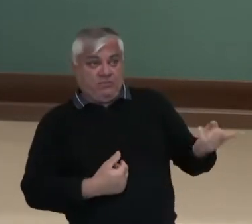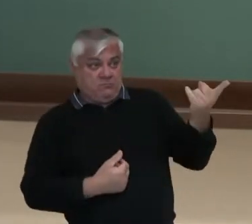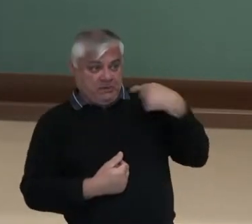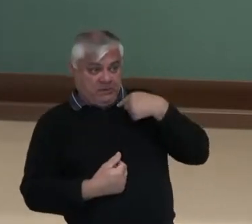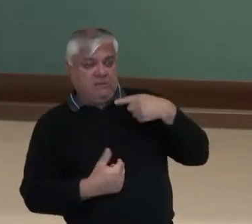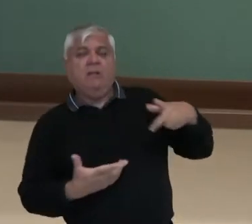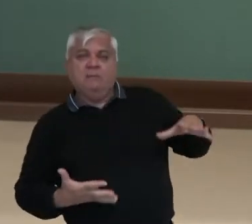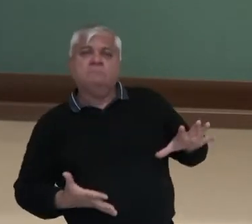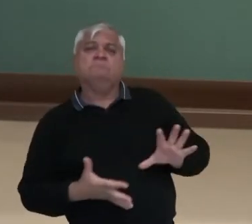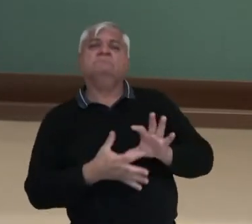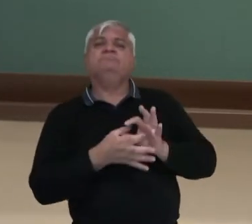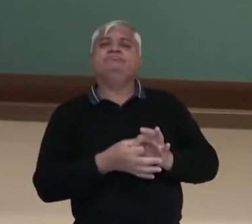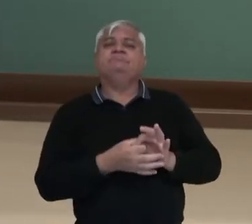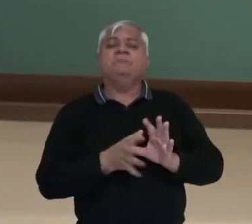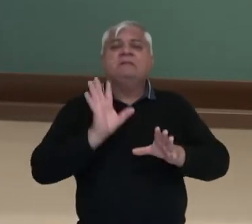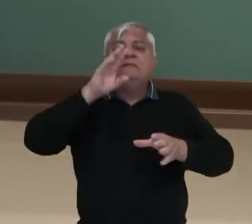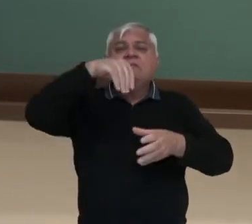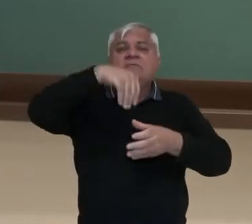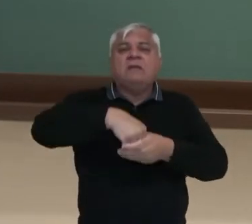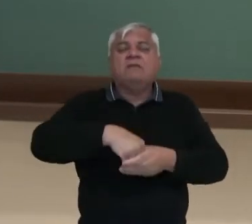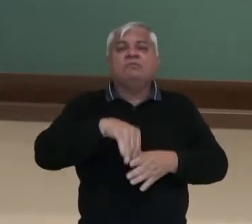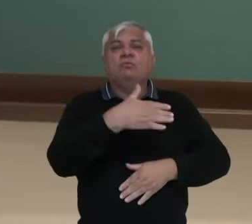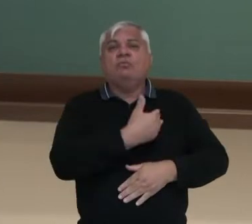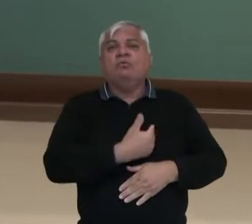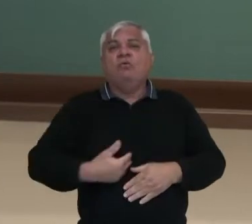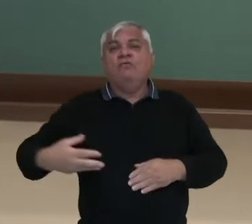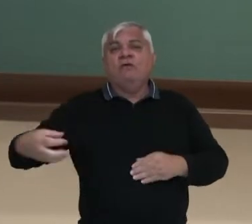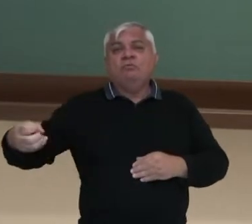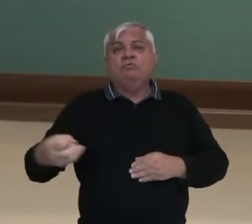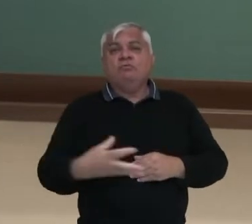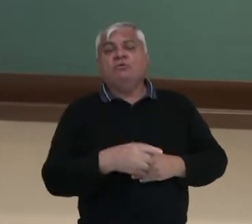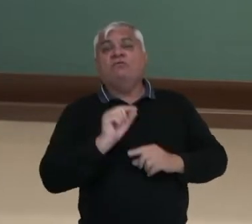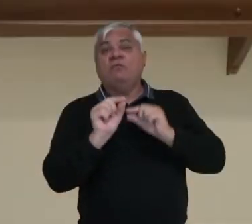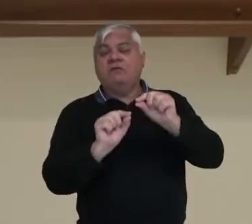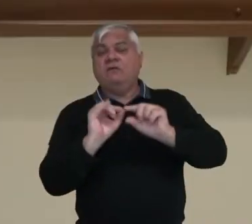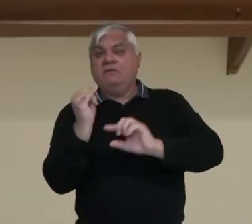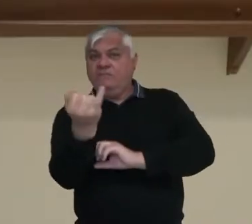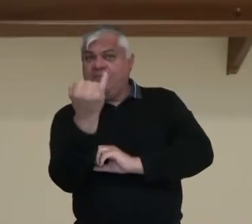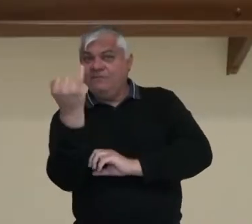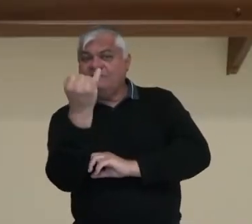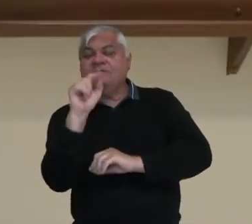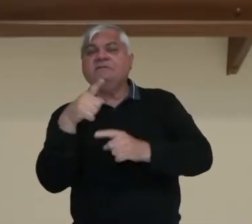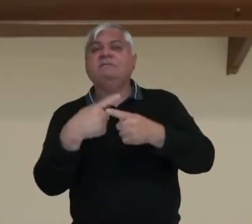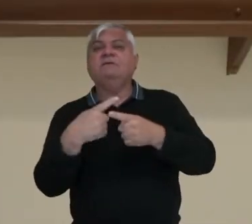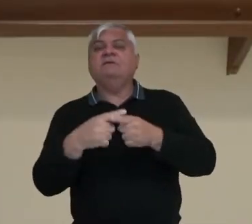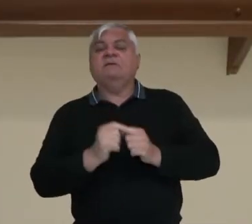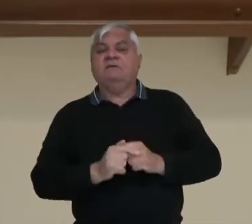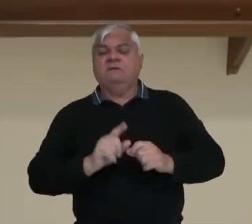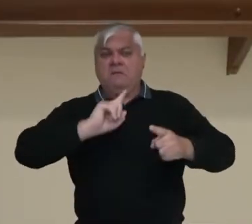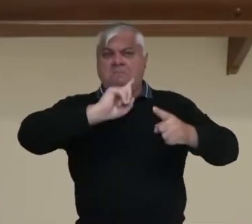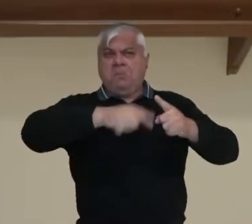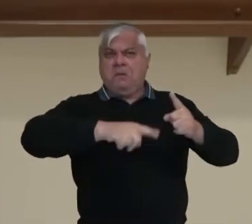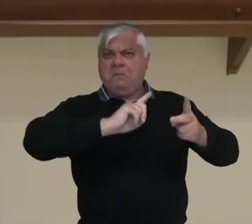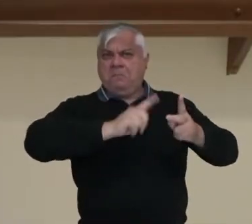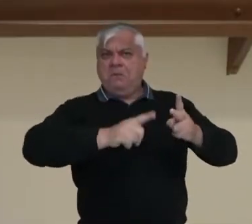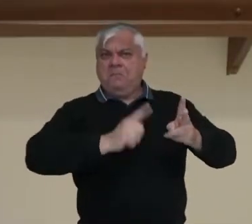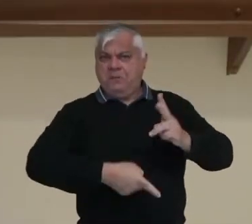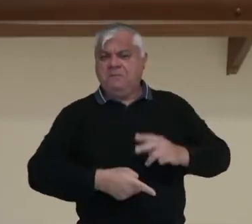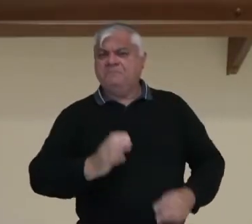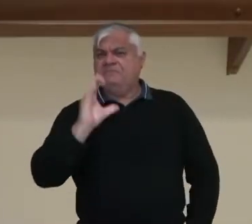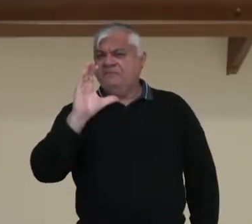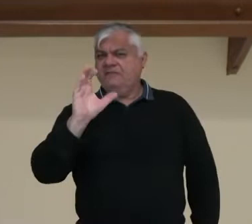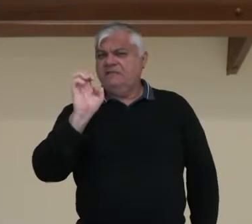fazer parte, dentro desse Estado Novo, de um elemento muito importante. A censura, inclusive, é um